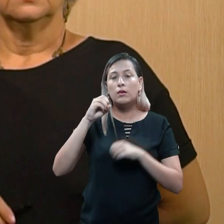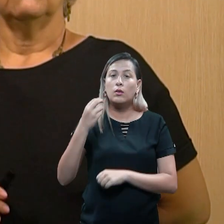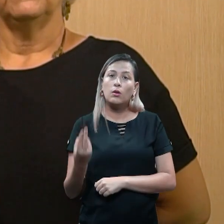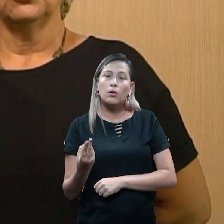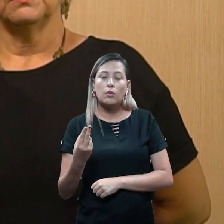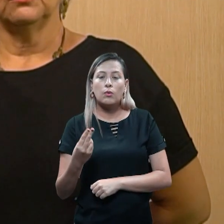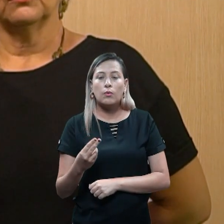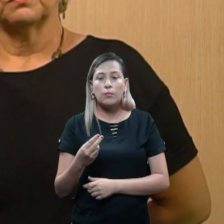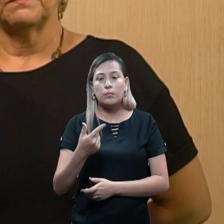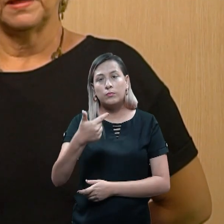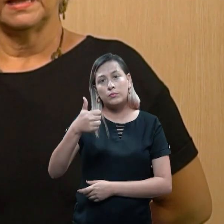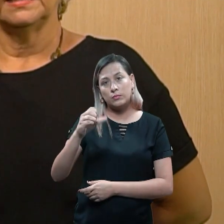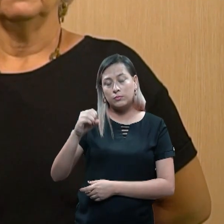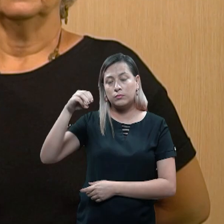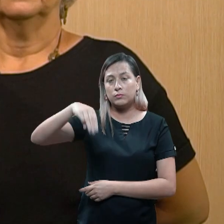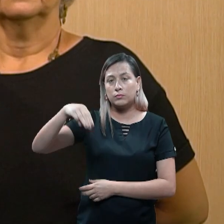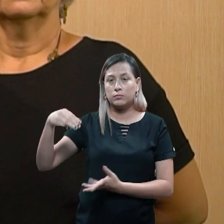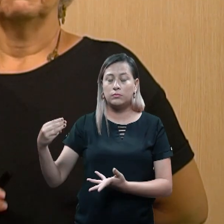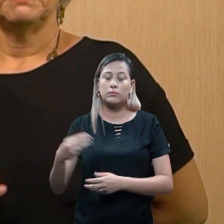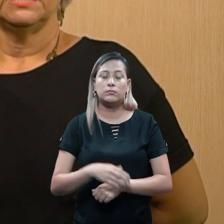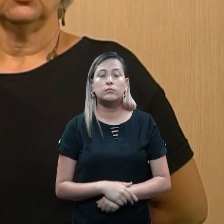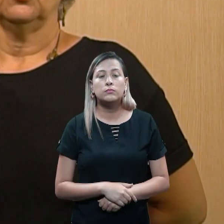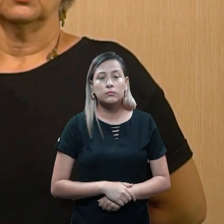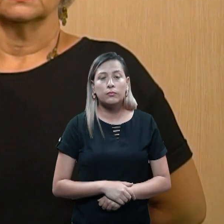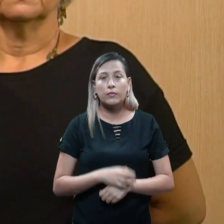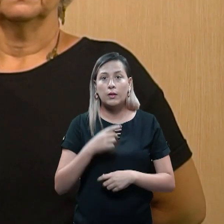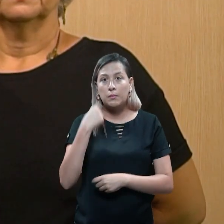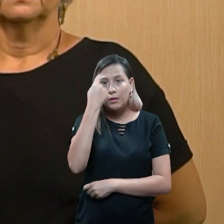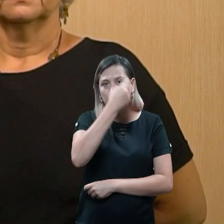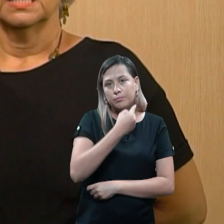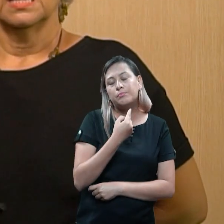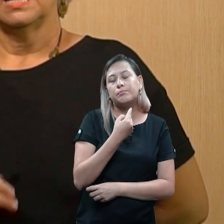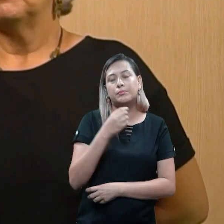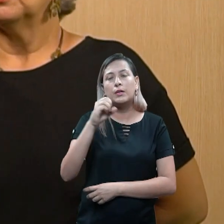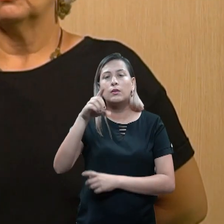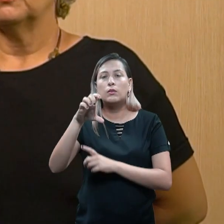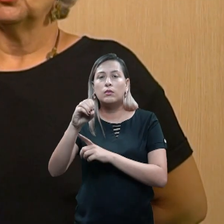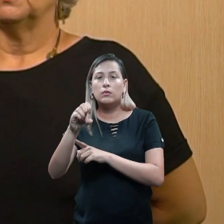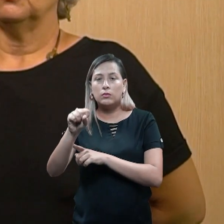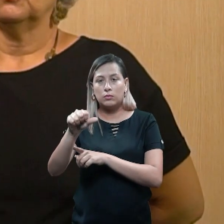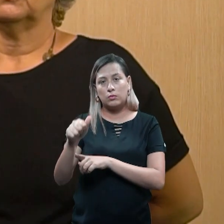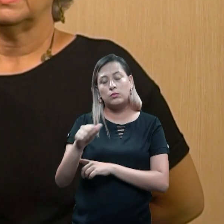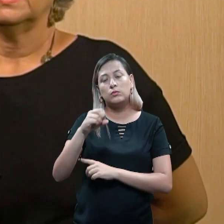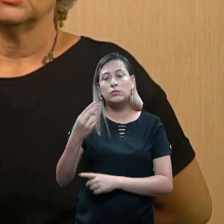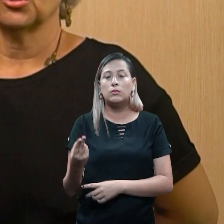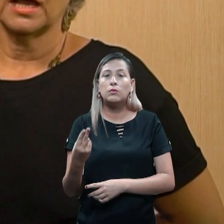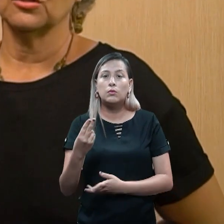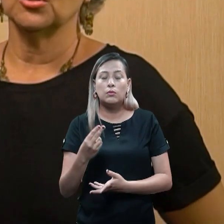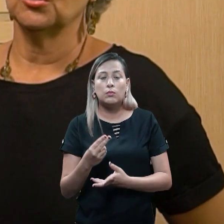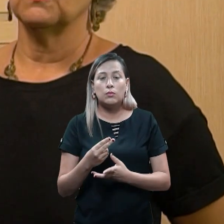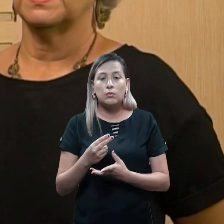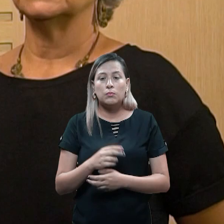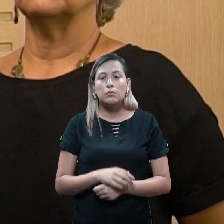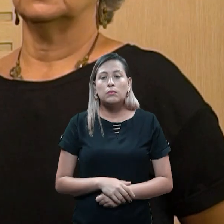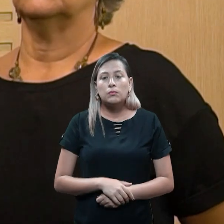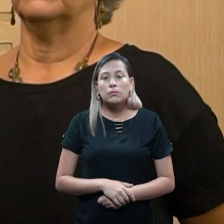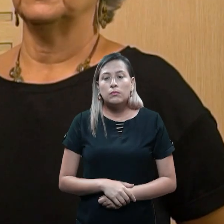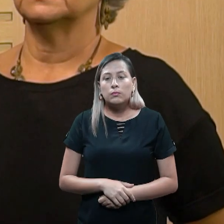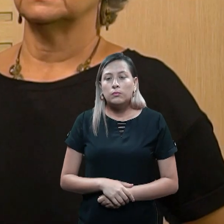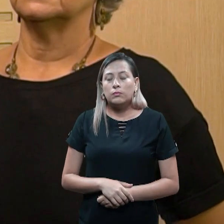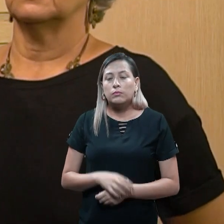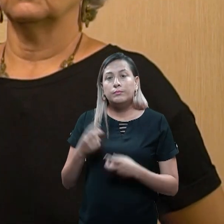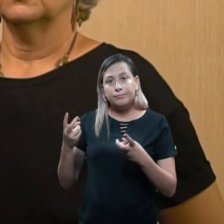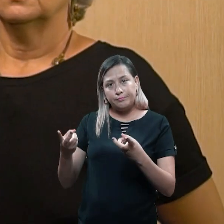oleosa, 20 minutos para a pele bem oleosa. Após os 20 minutos, a rena já atingiu o máximo da